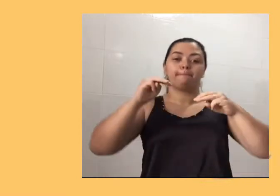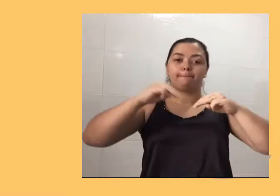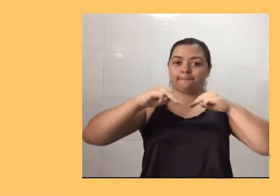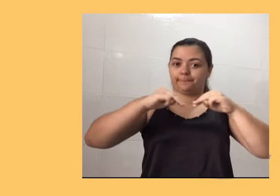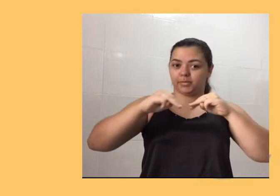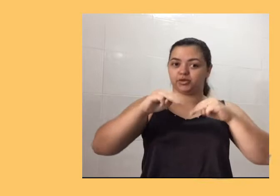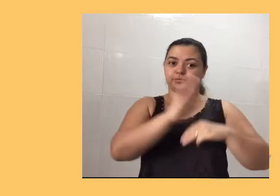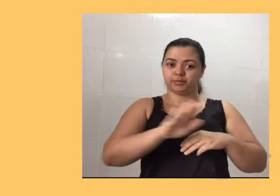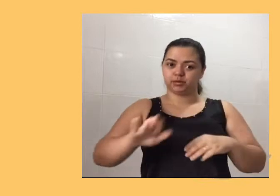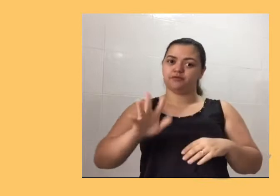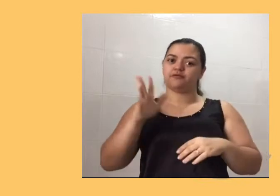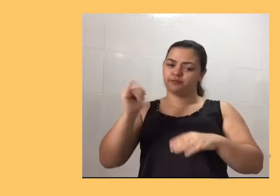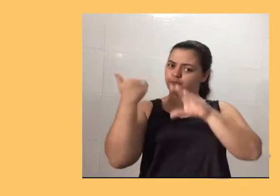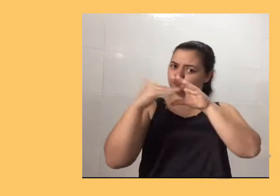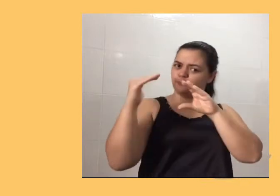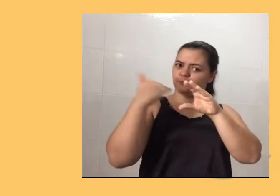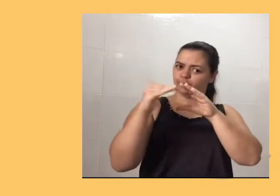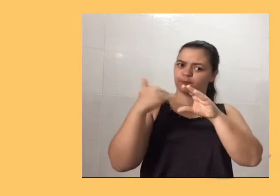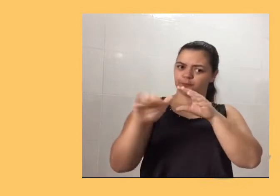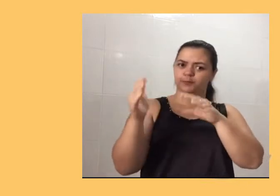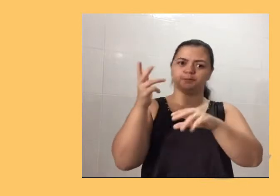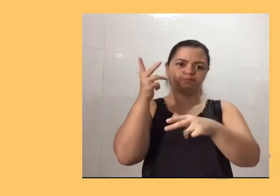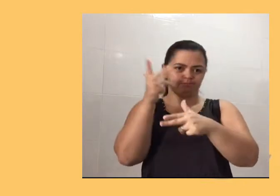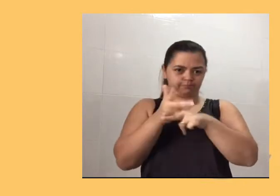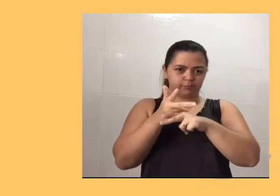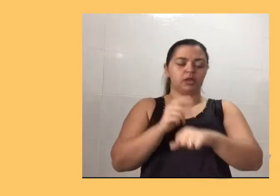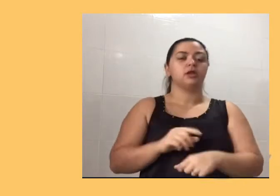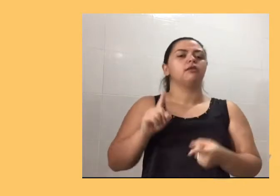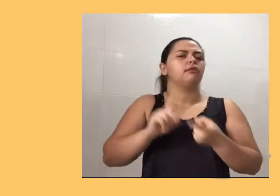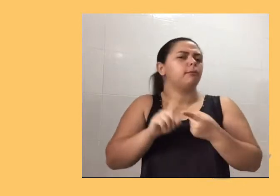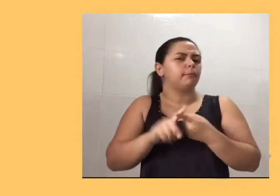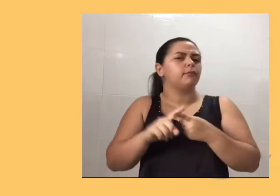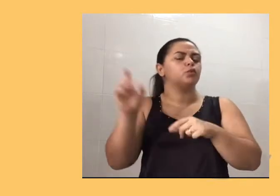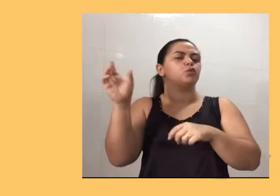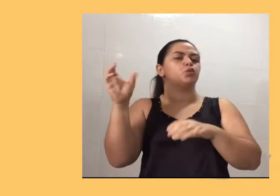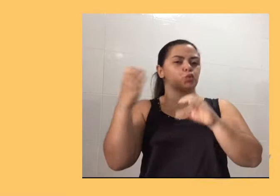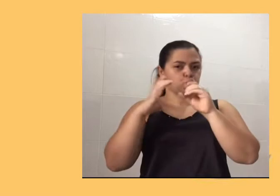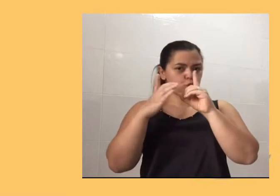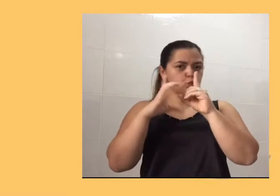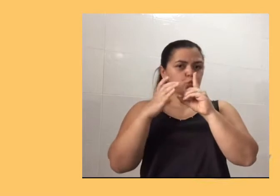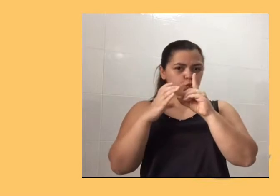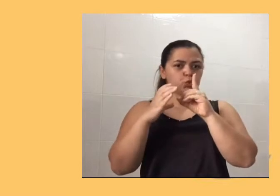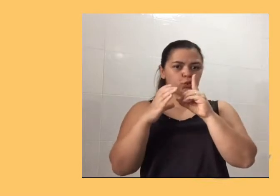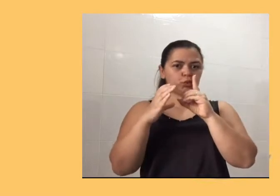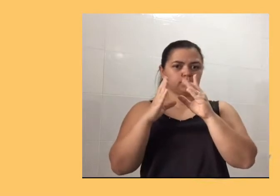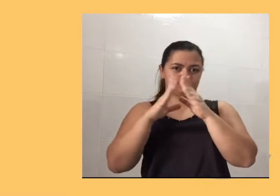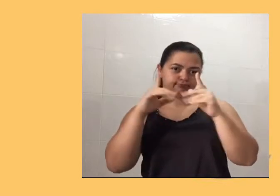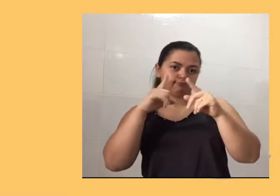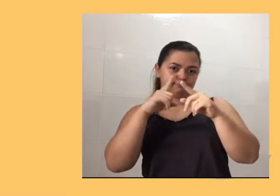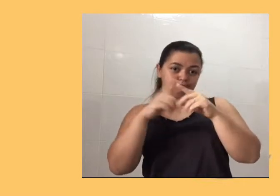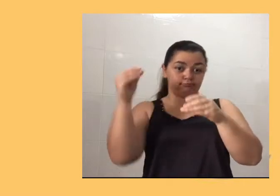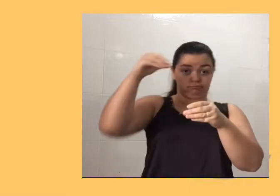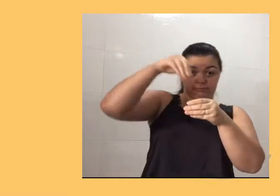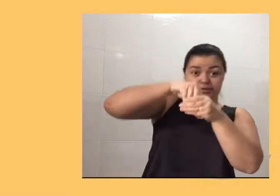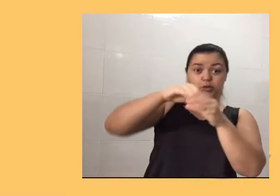os vídeos e as atividades para o culto doméstico com as crianças, certo? Então, vamos manter o mesmo sistema